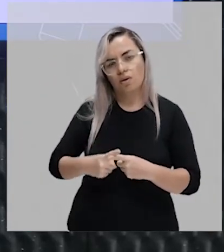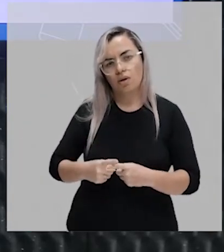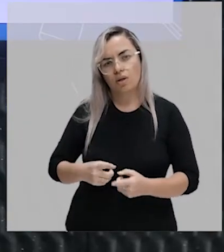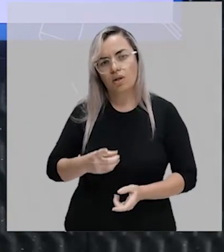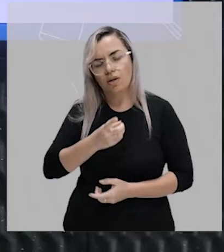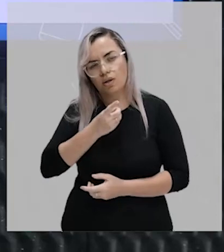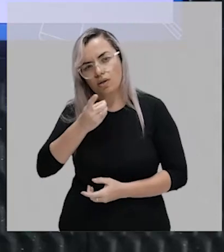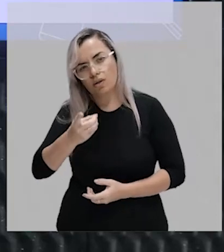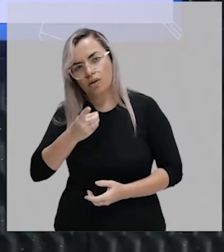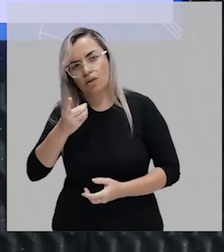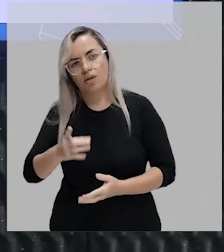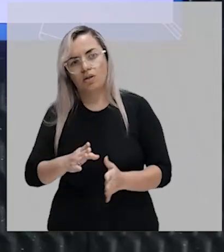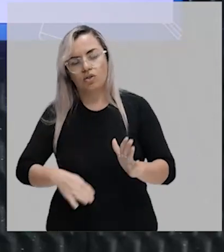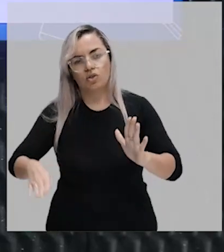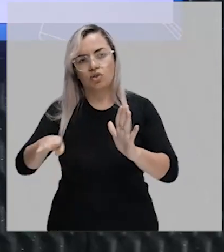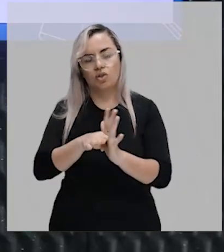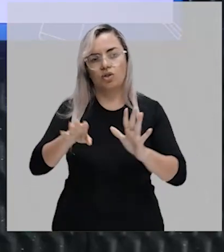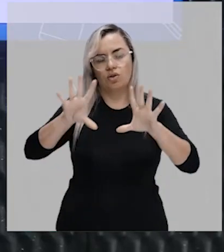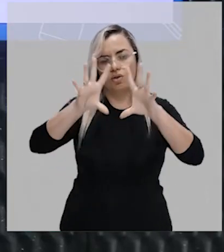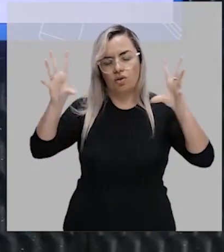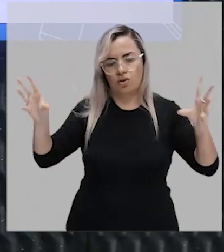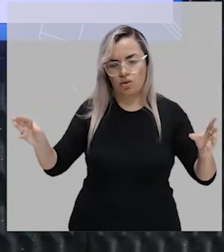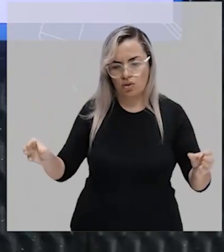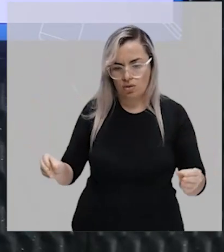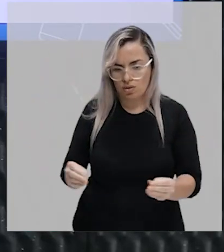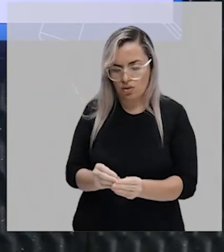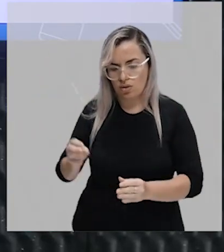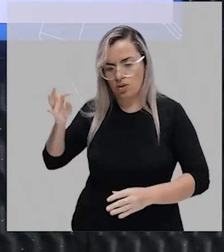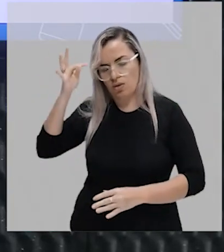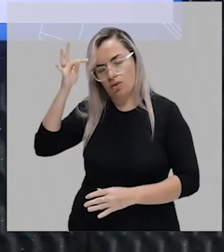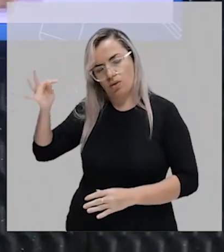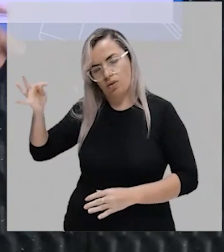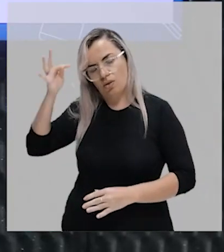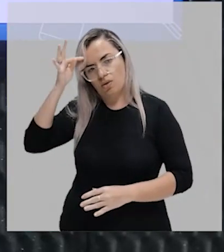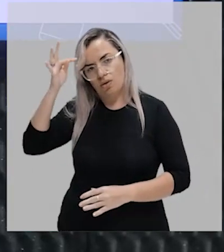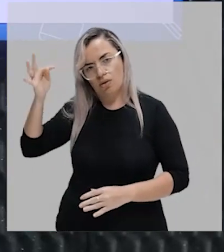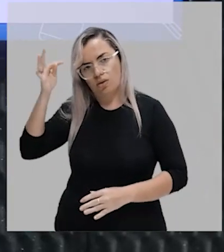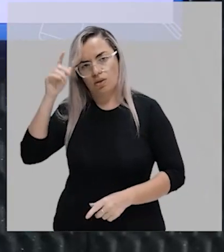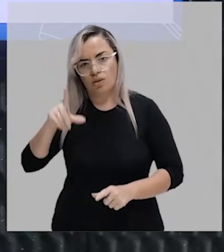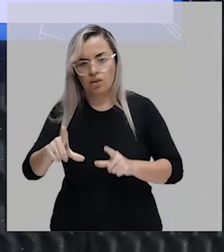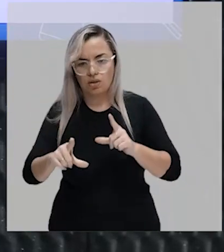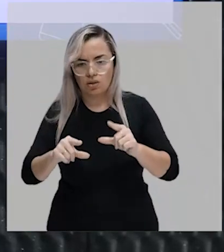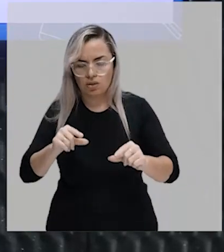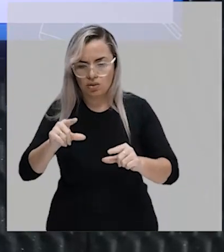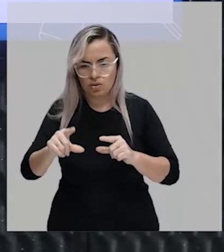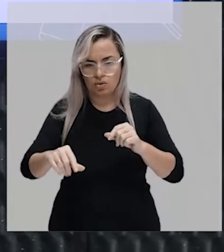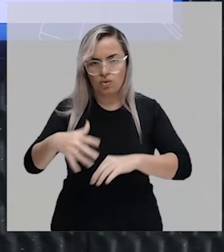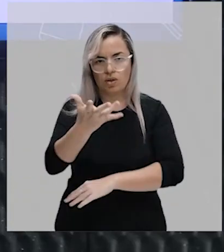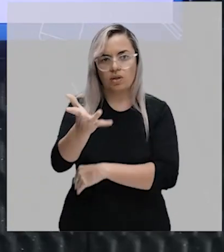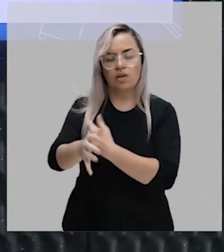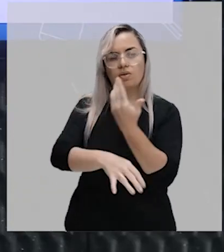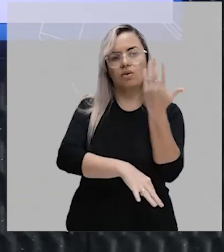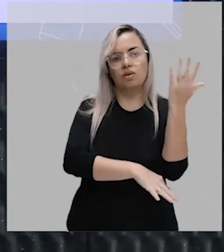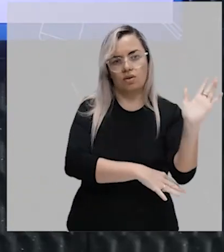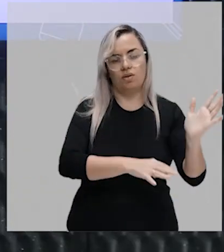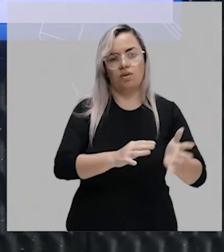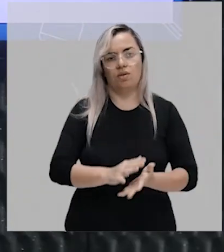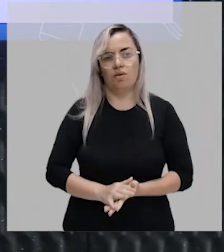chegou à conclusão da sua teoria da seleção natural? Porque ele observava que os animais,